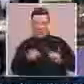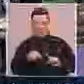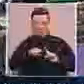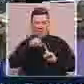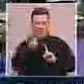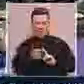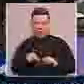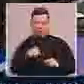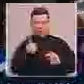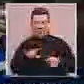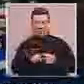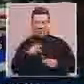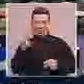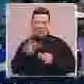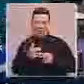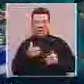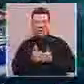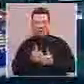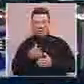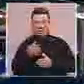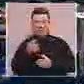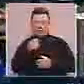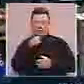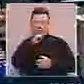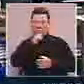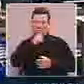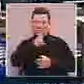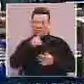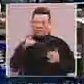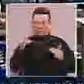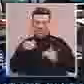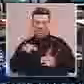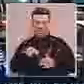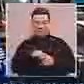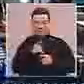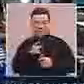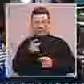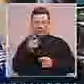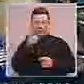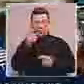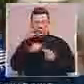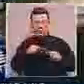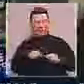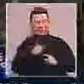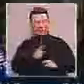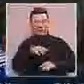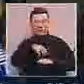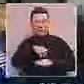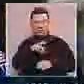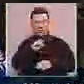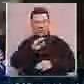vamos estar no limite, penso eu, do suportável para o espaço que é o Pavilhão Rosa